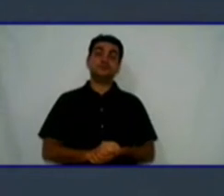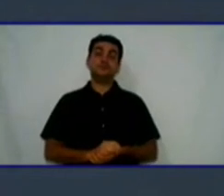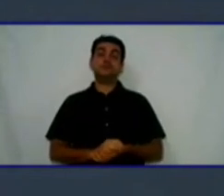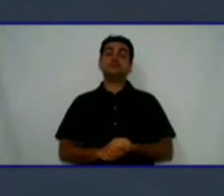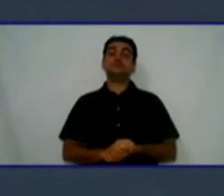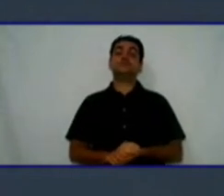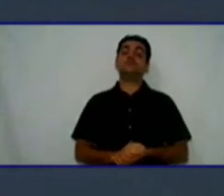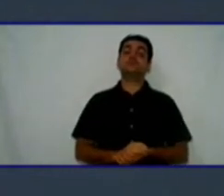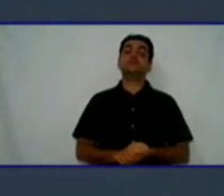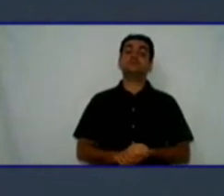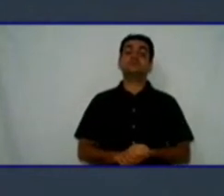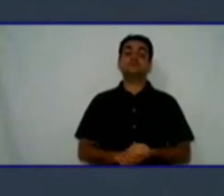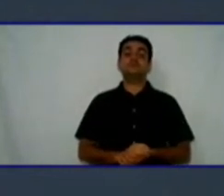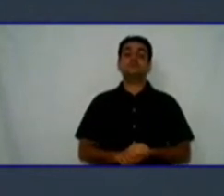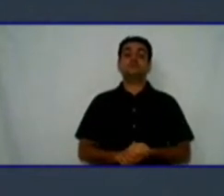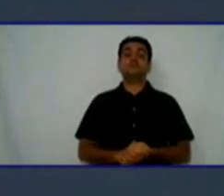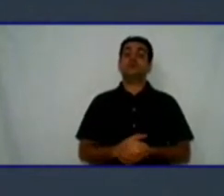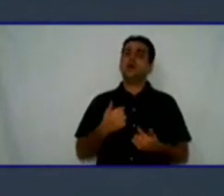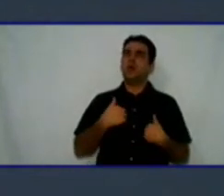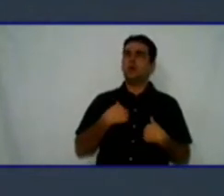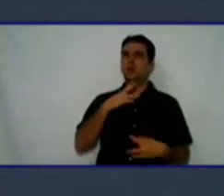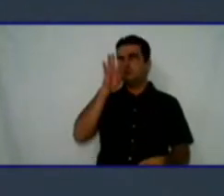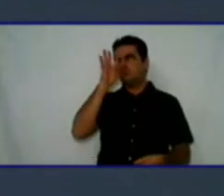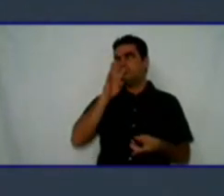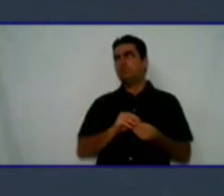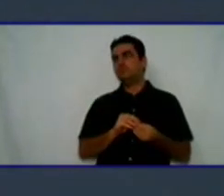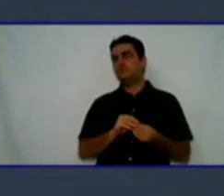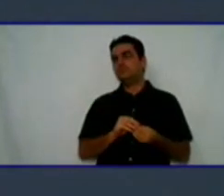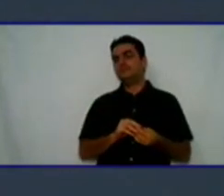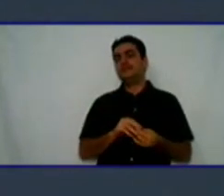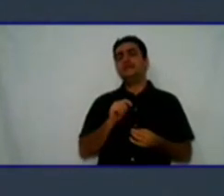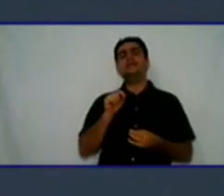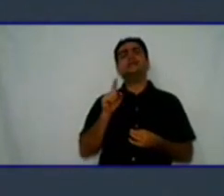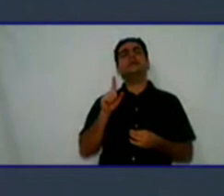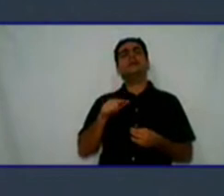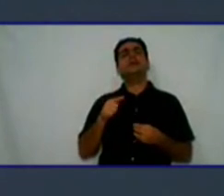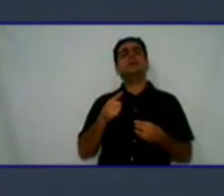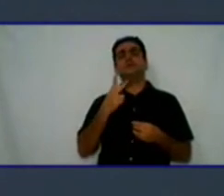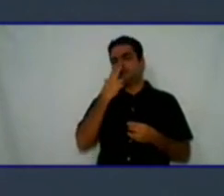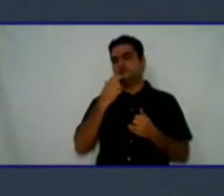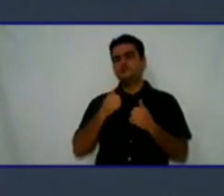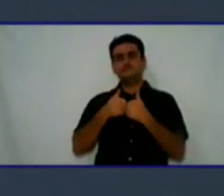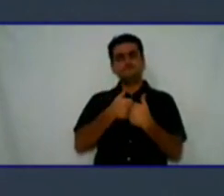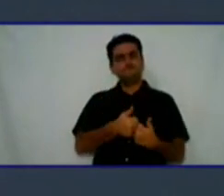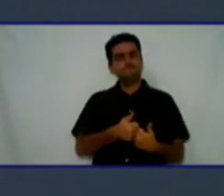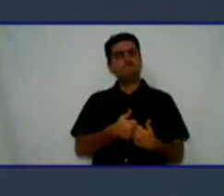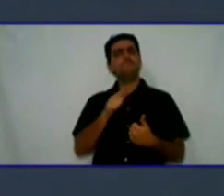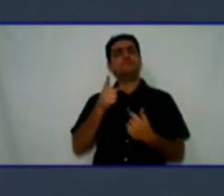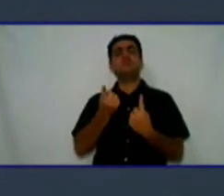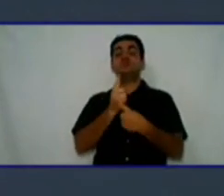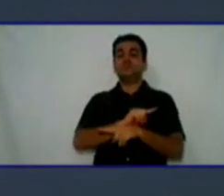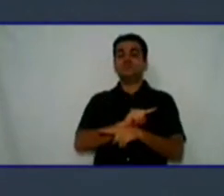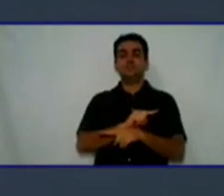compreensão que cheguei e que vai ao encontro da